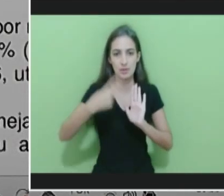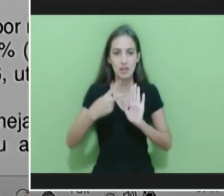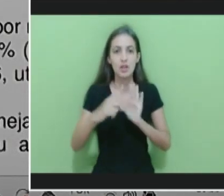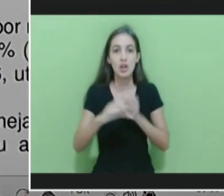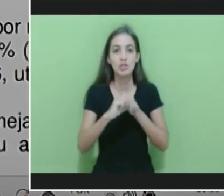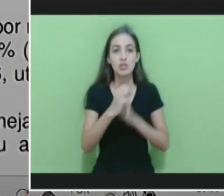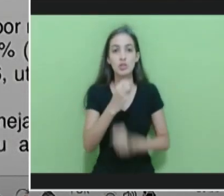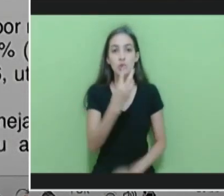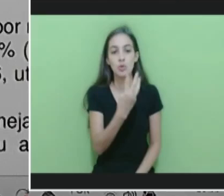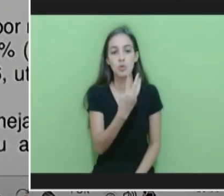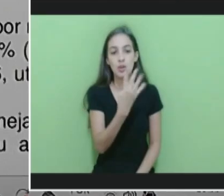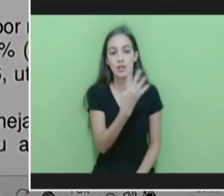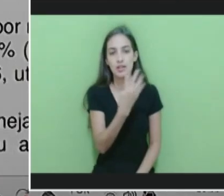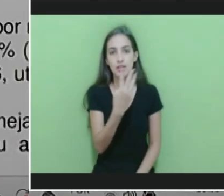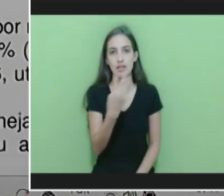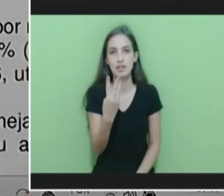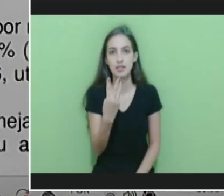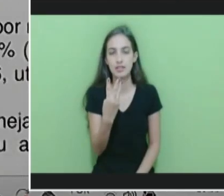Federal